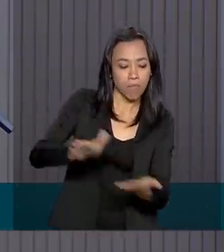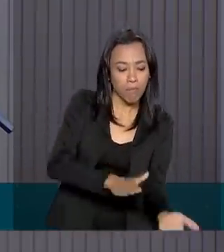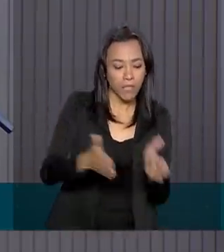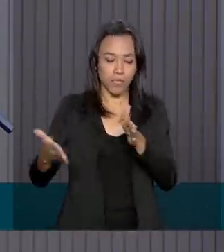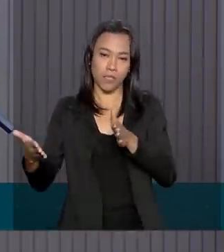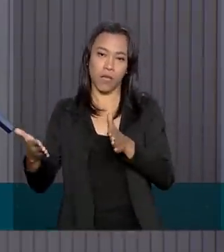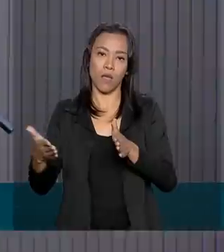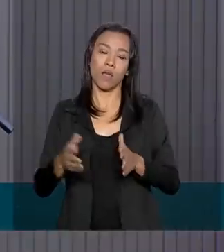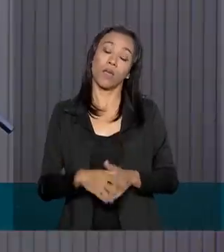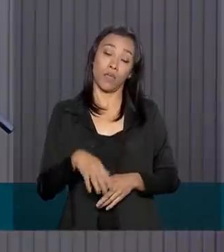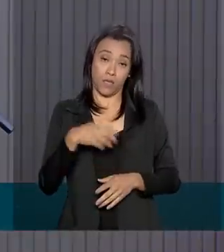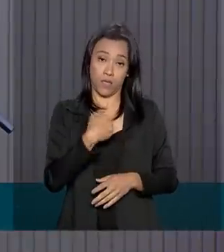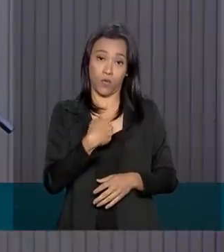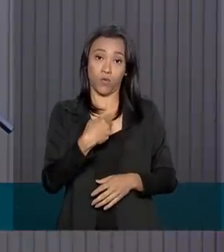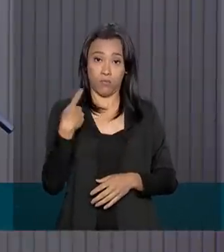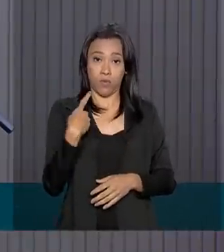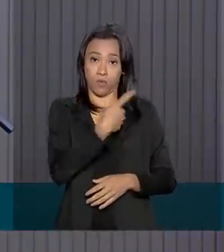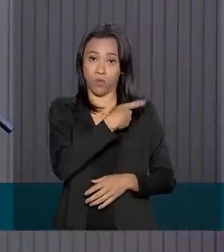à comitiva